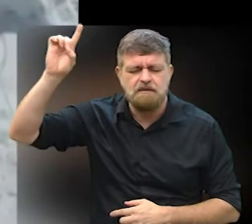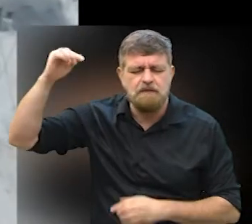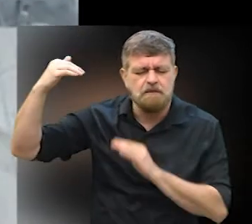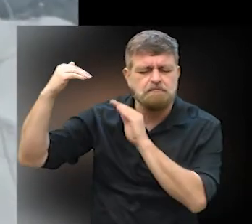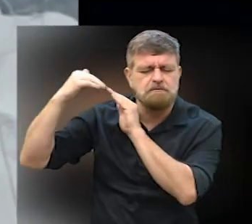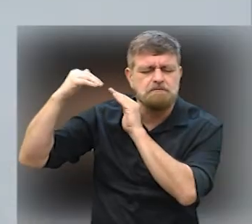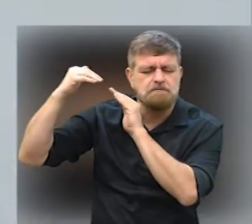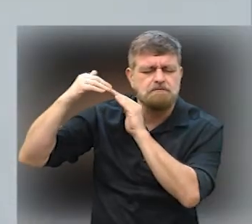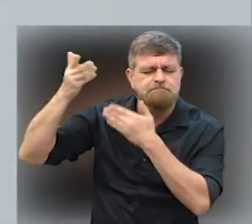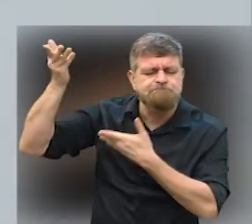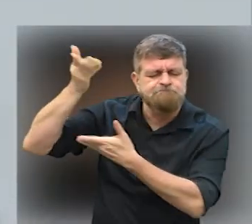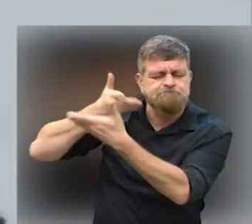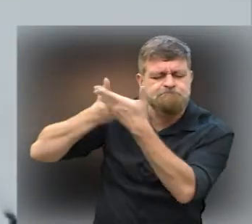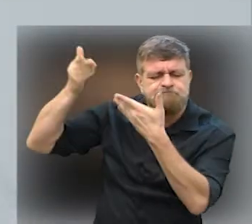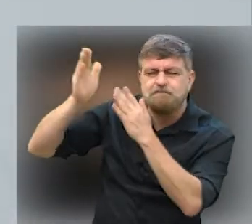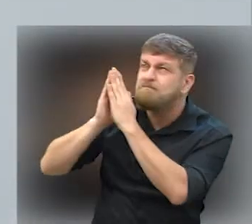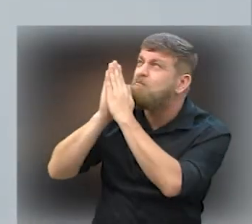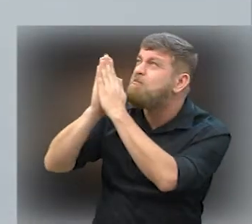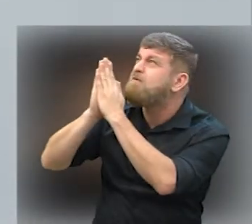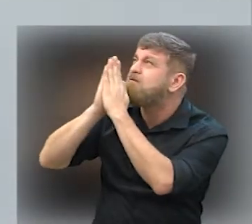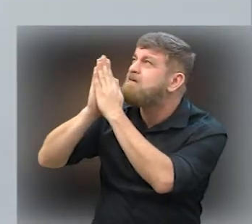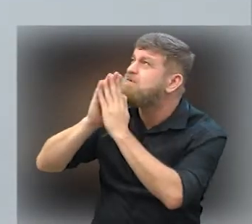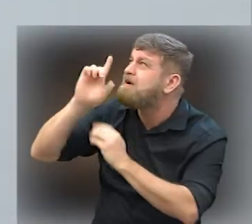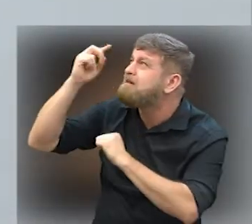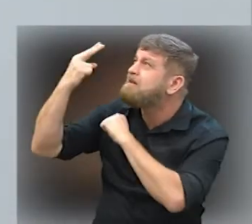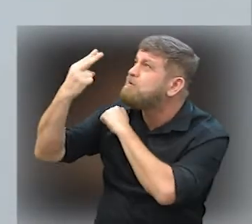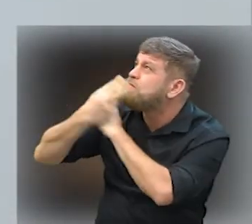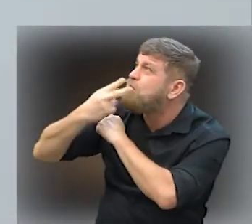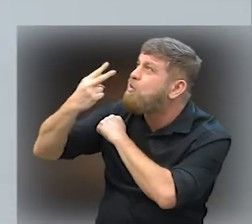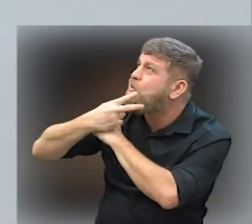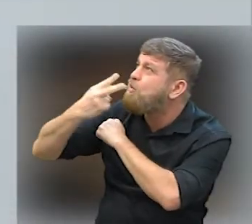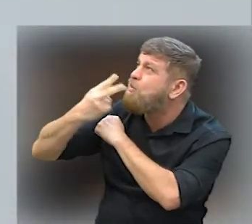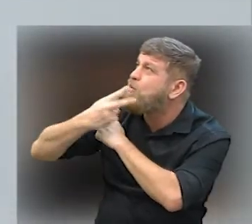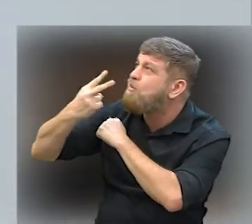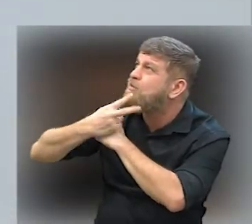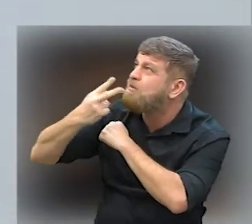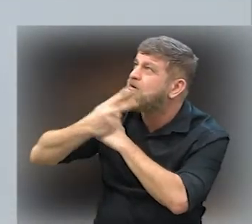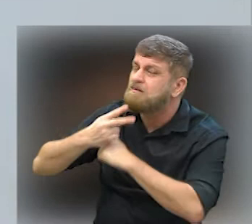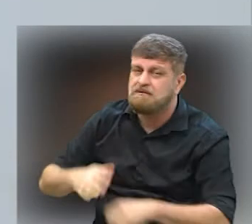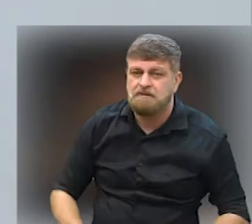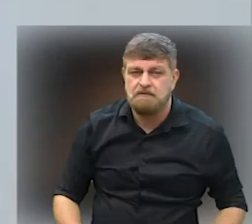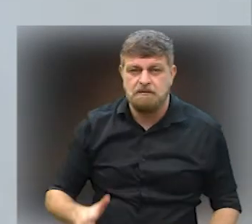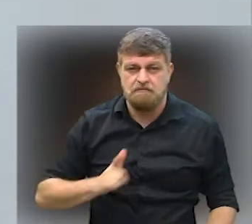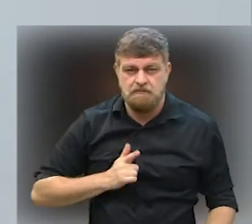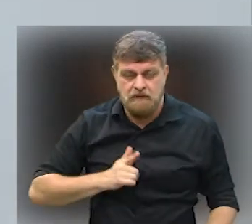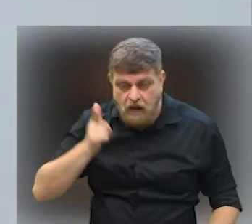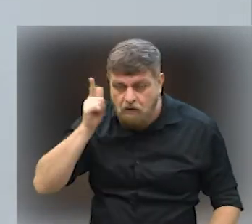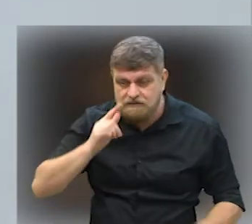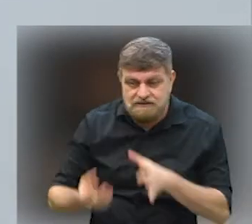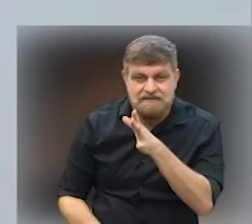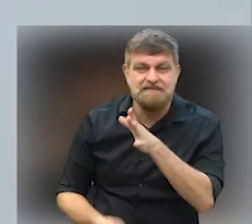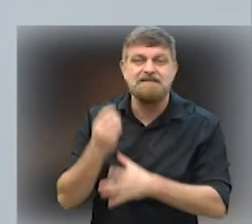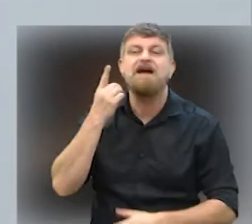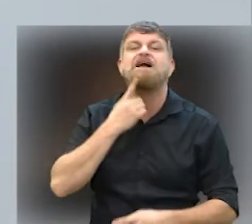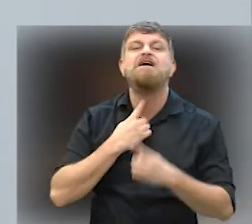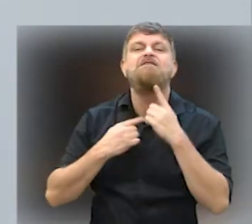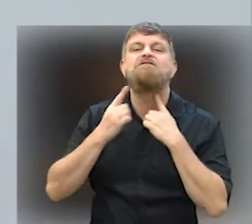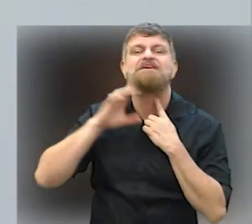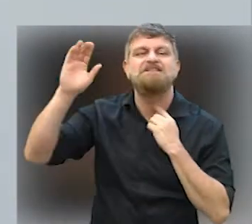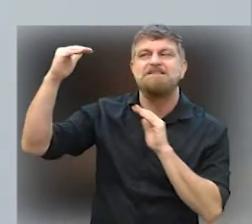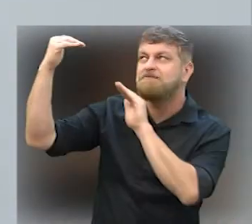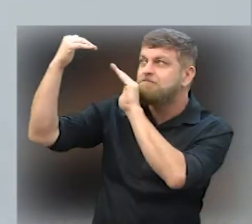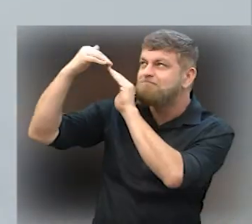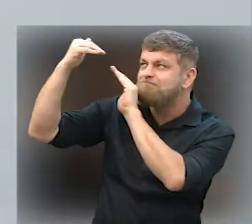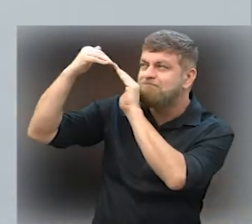e falava muito com ele no sentido de pedir a proteção, no sentido de pedir que fosse feita a vontade dele. Estamos